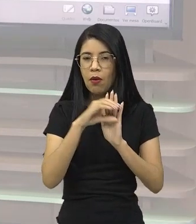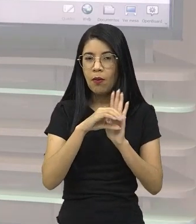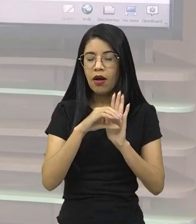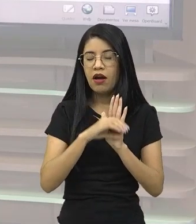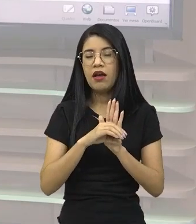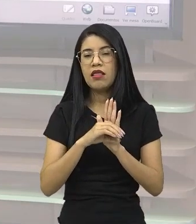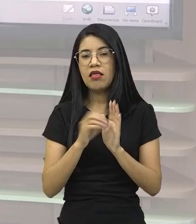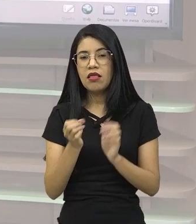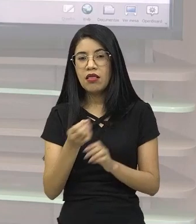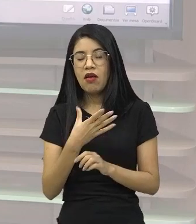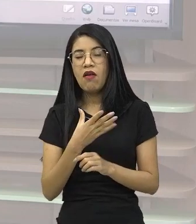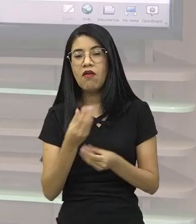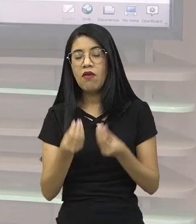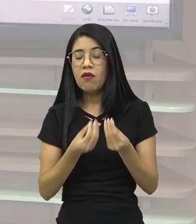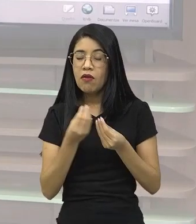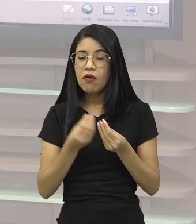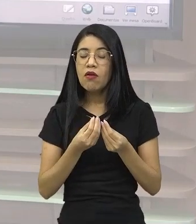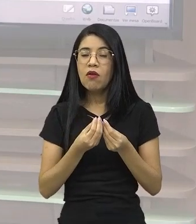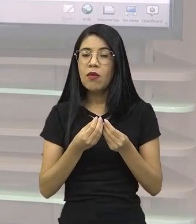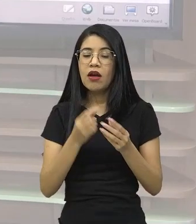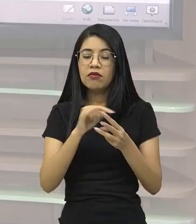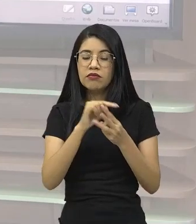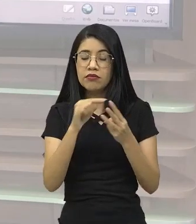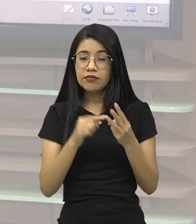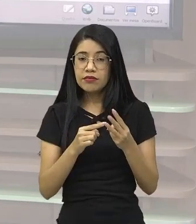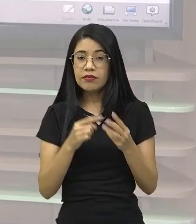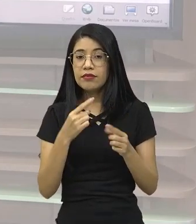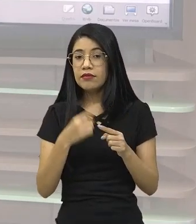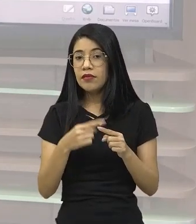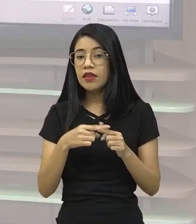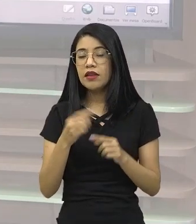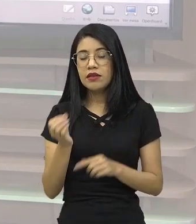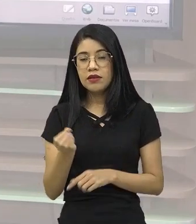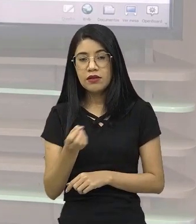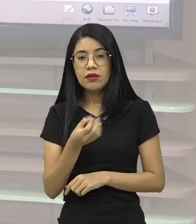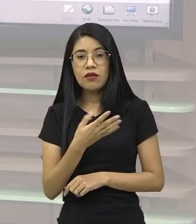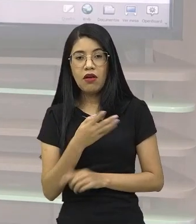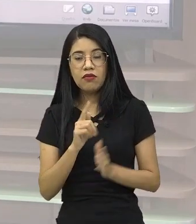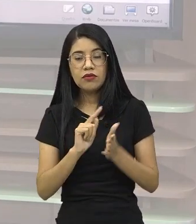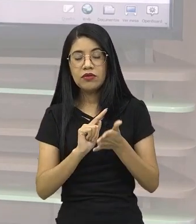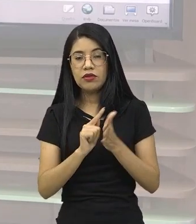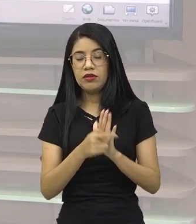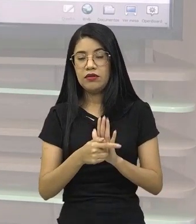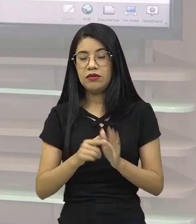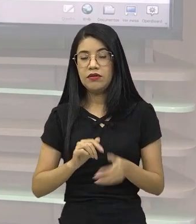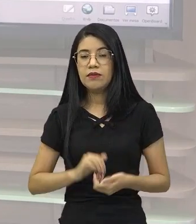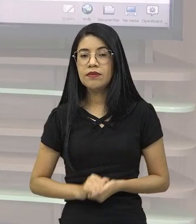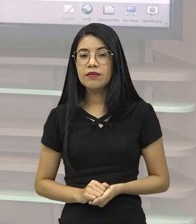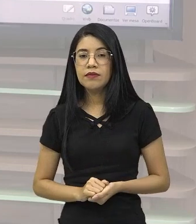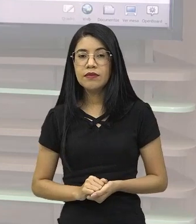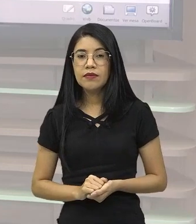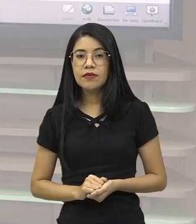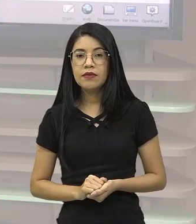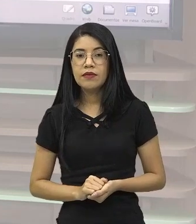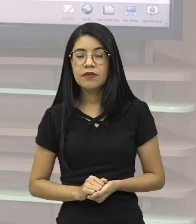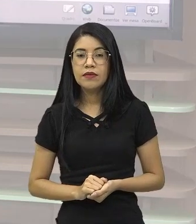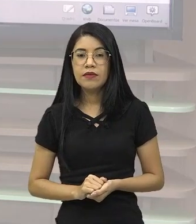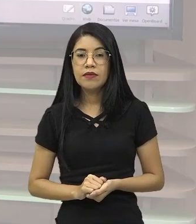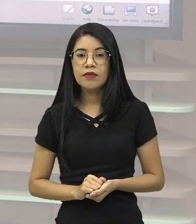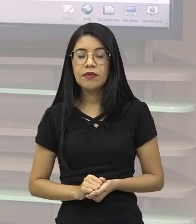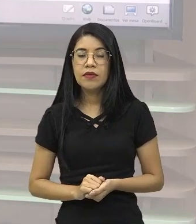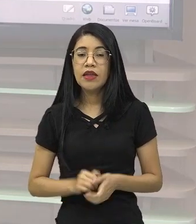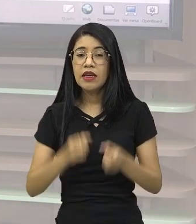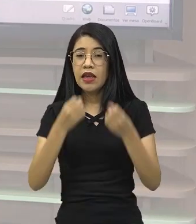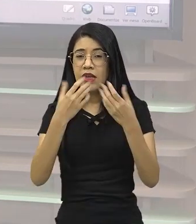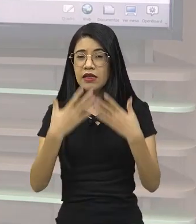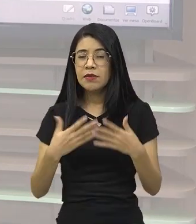definição da extensão deles, né? Por quê? Porque são gêneros textuais novos, né? E quando a gente fala, né,